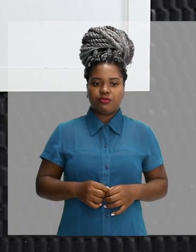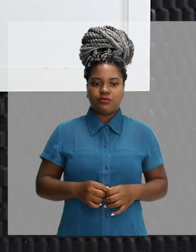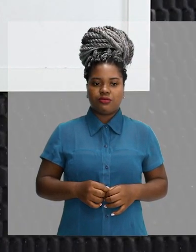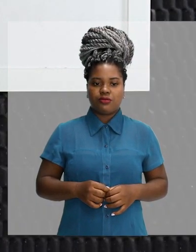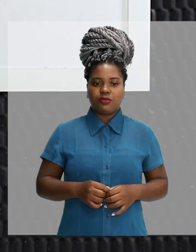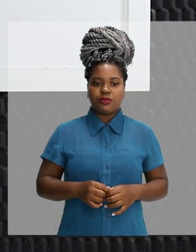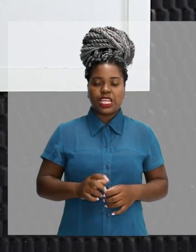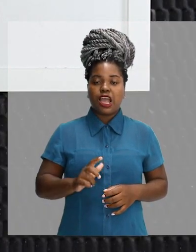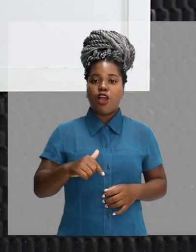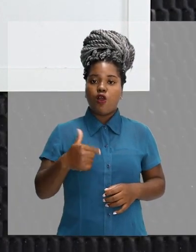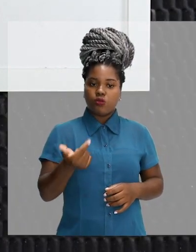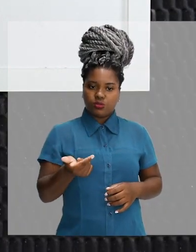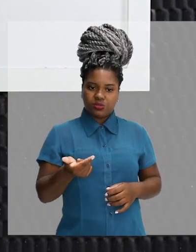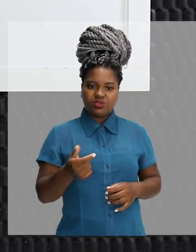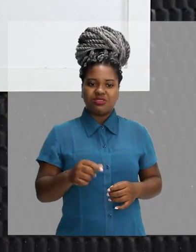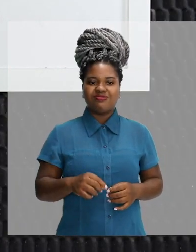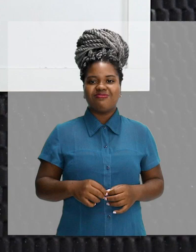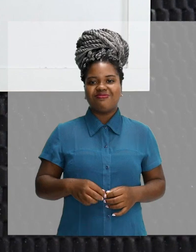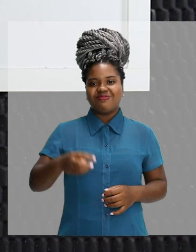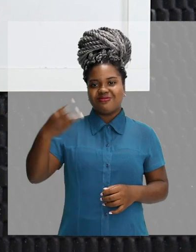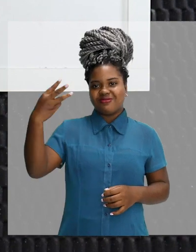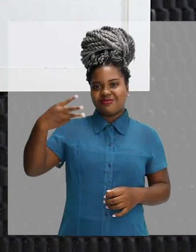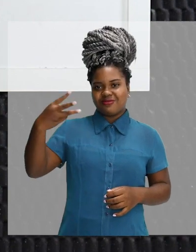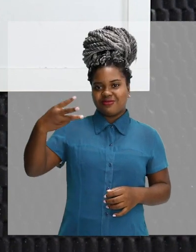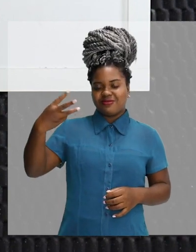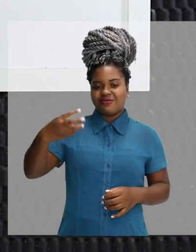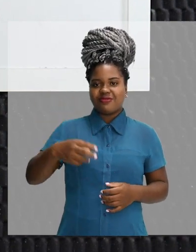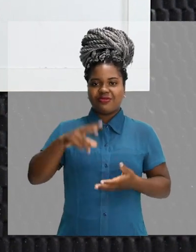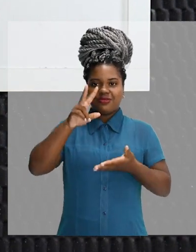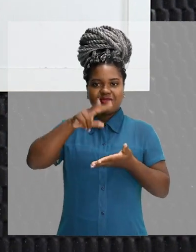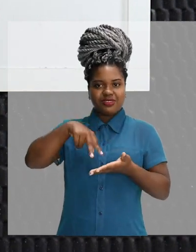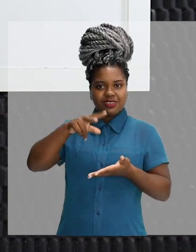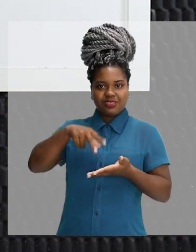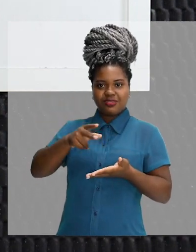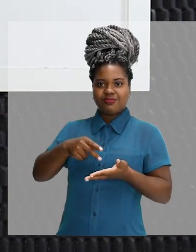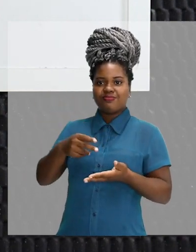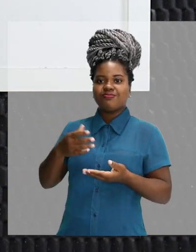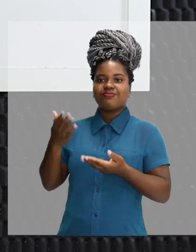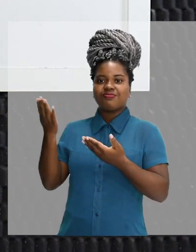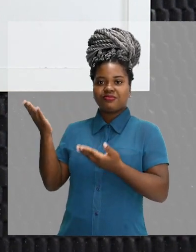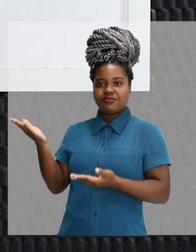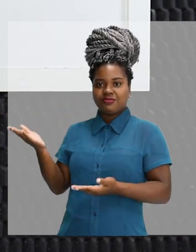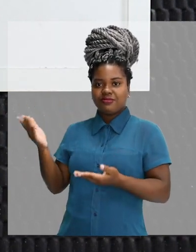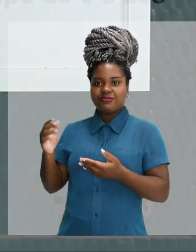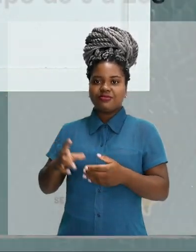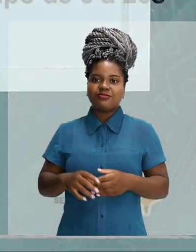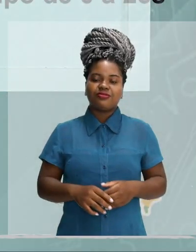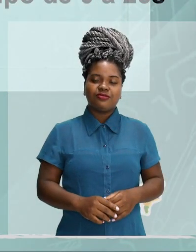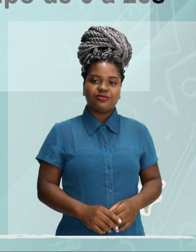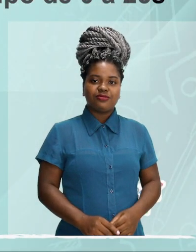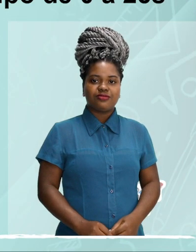vamos para a próxima. A próxima questão diz o seguinte.